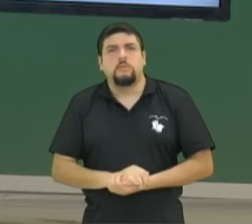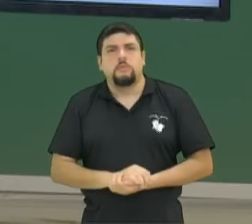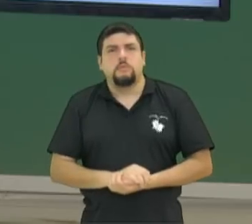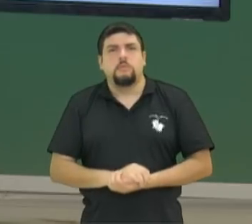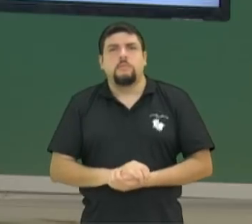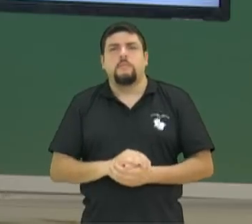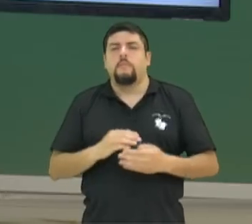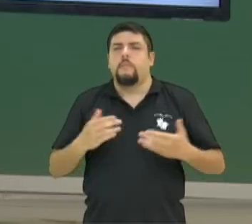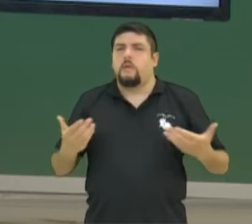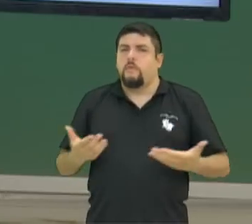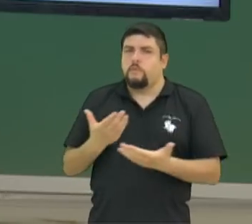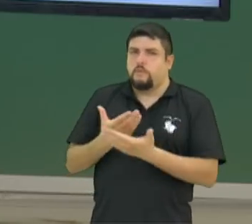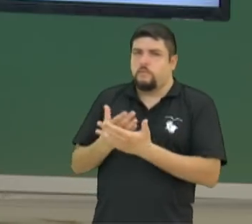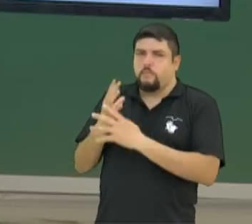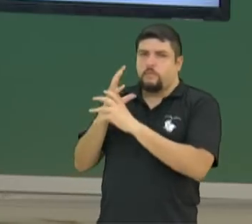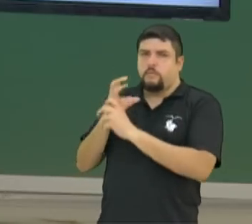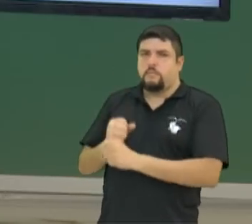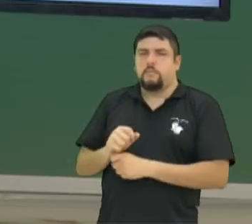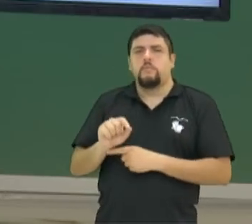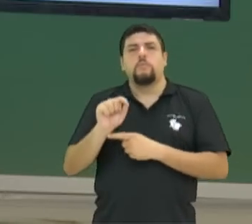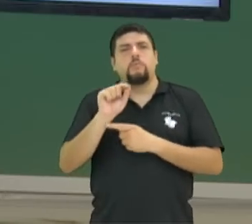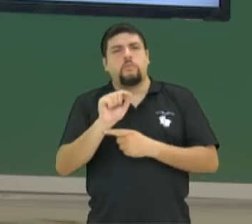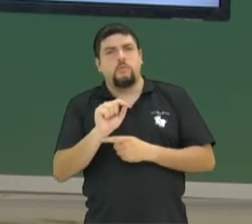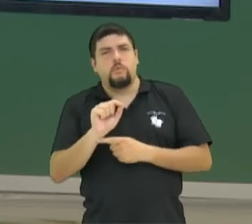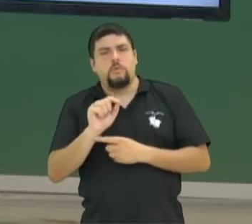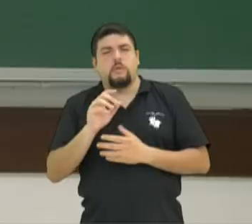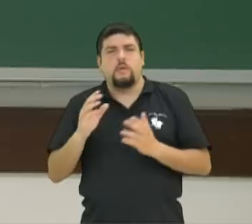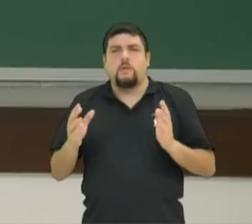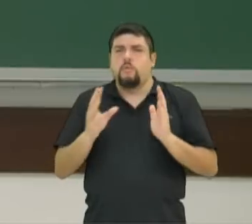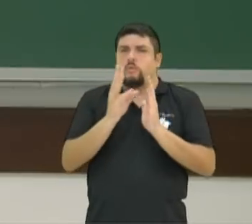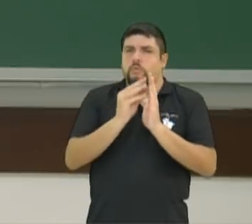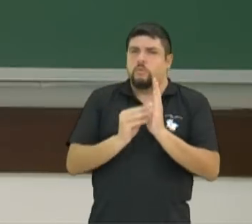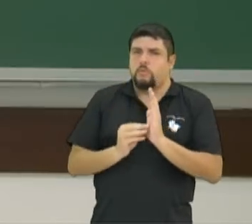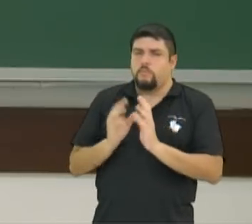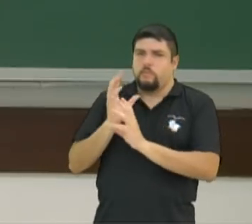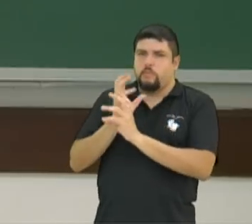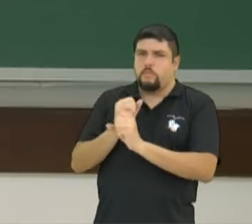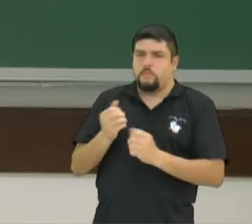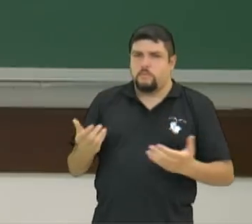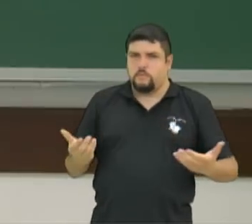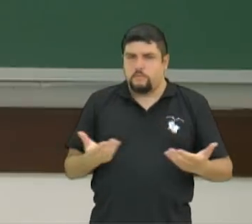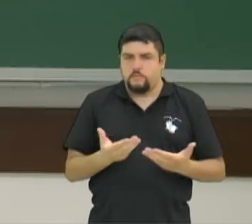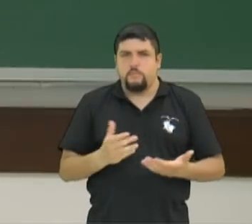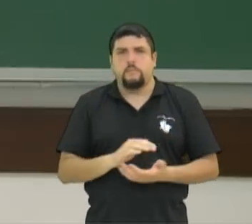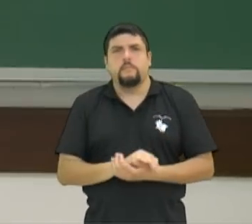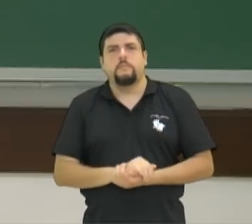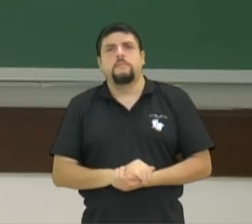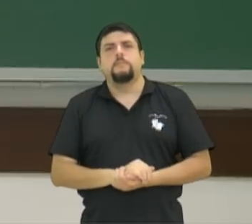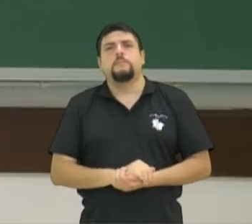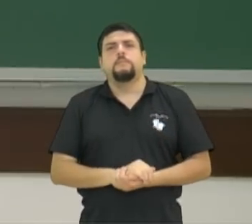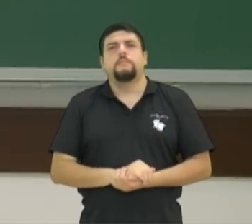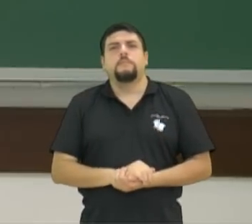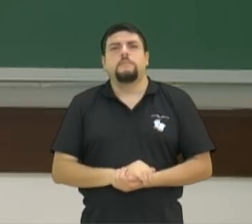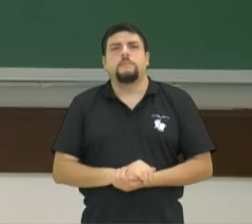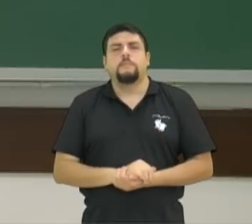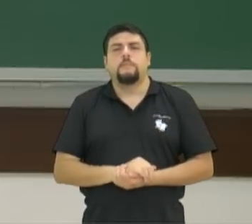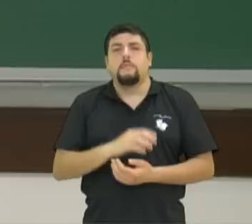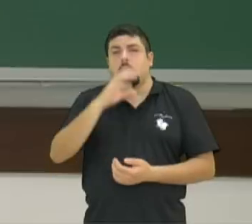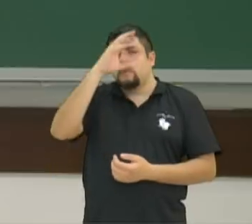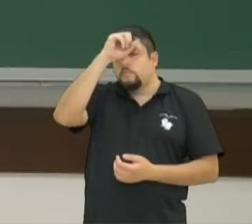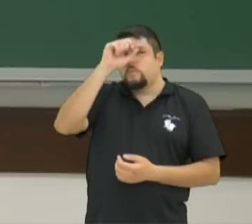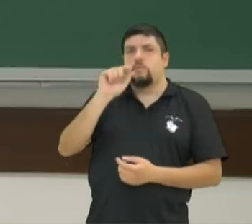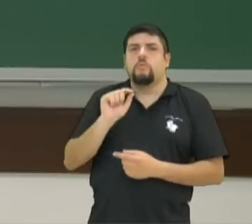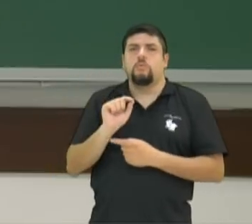Então, o que a gente aprendeu nessa aula, pessoal? Quais foram aí os conteúdos que a gente trabalhou nessa aula de história que eu pude estar aqui com vocês, né? Que havia